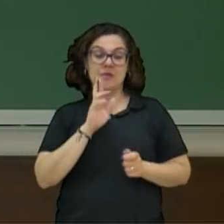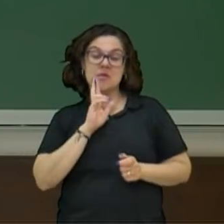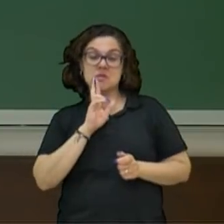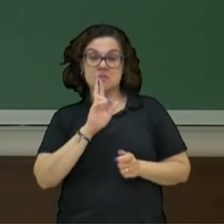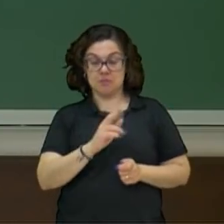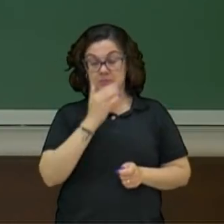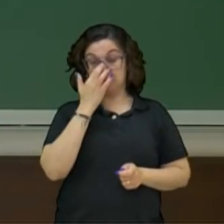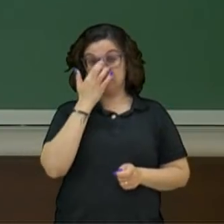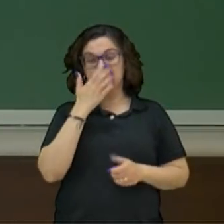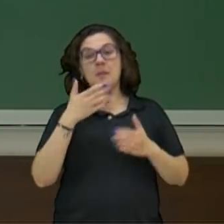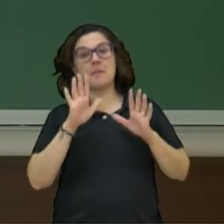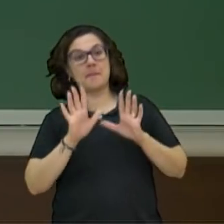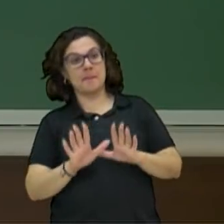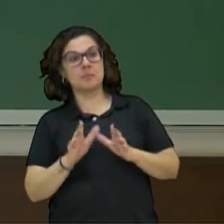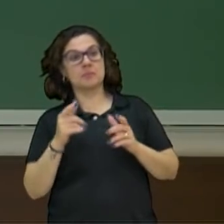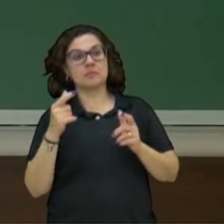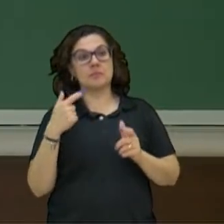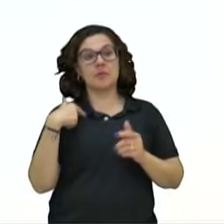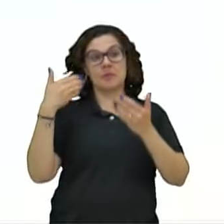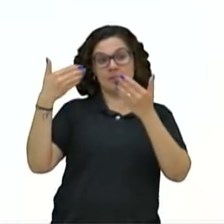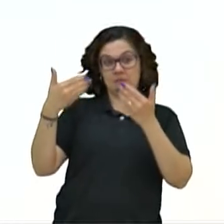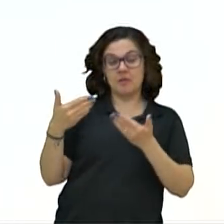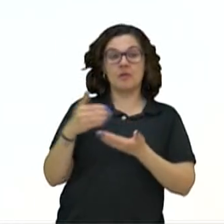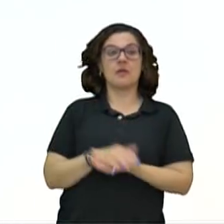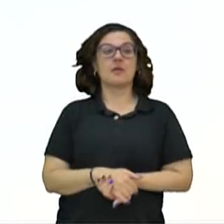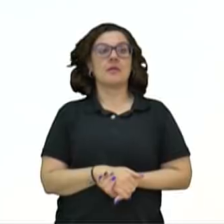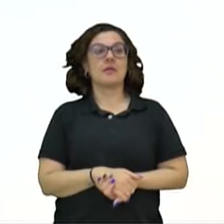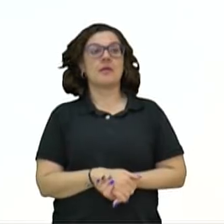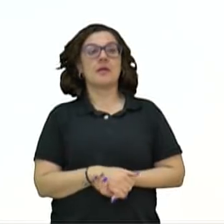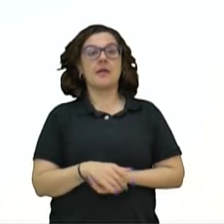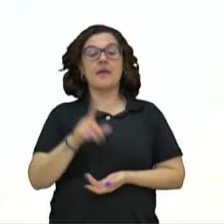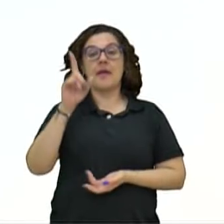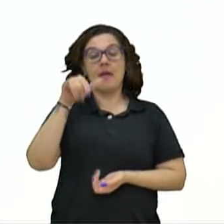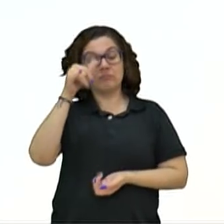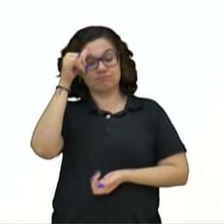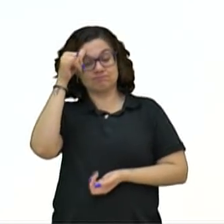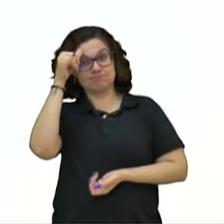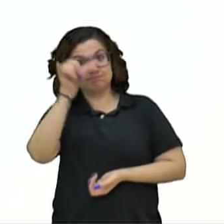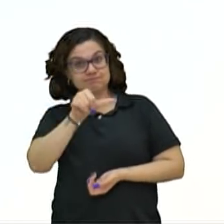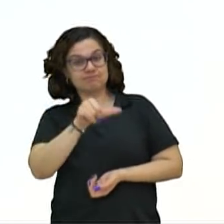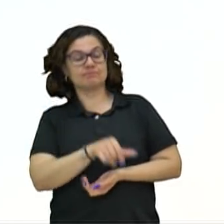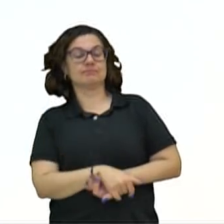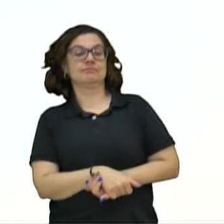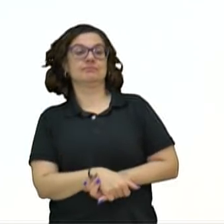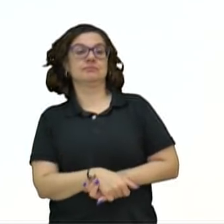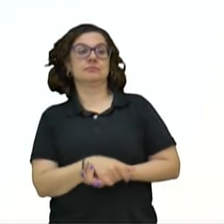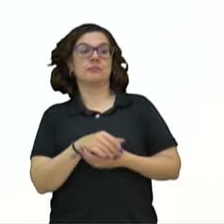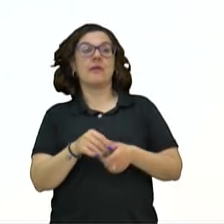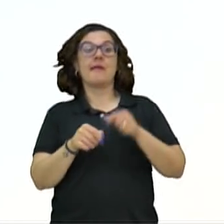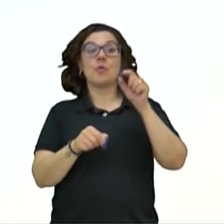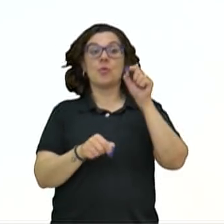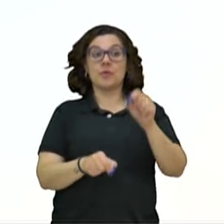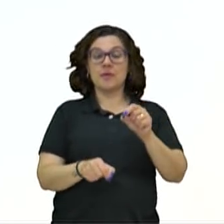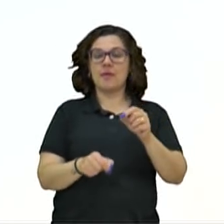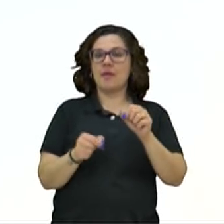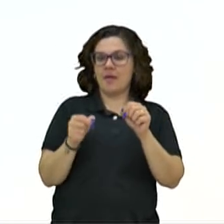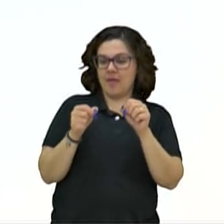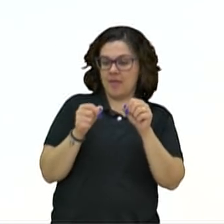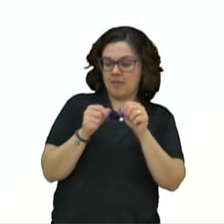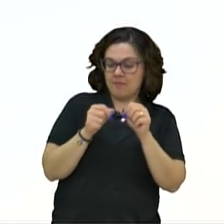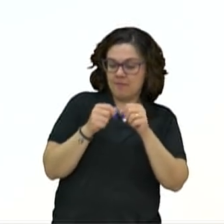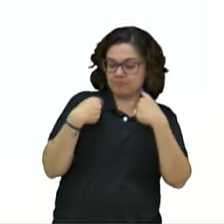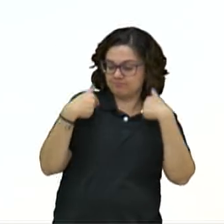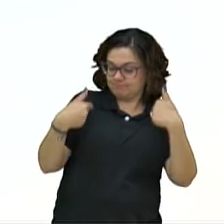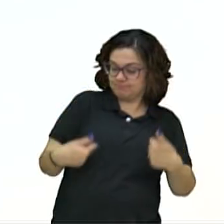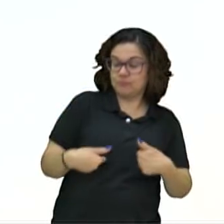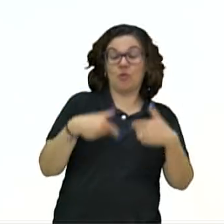essa questão, mas basicamente porque elas são preventivas. Então, elas atuam fazendo com que o